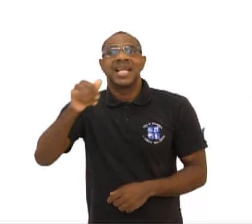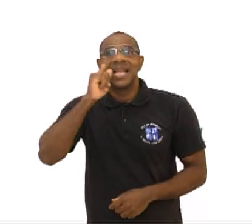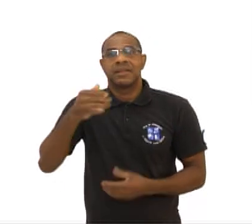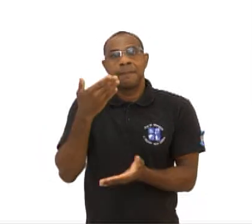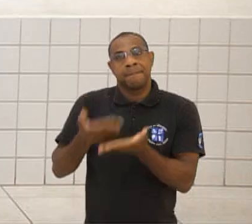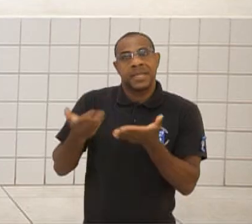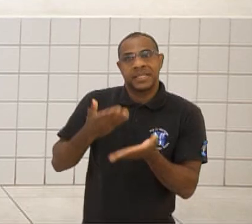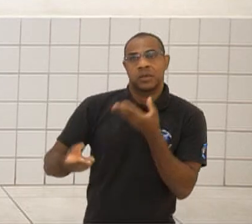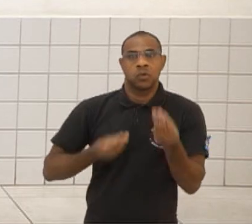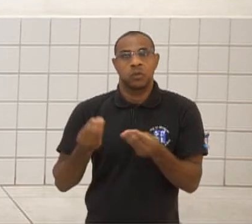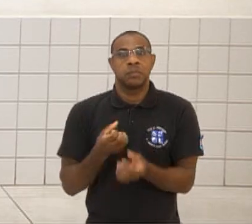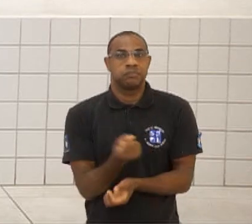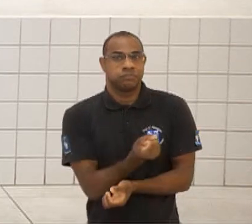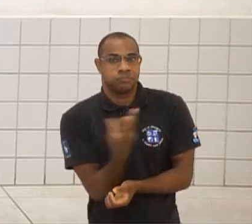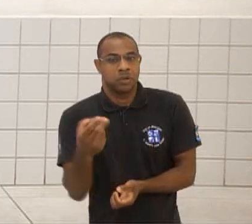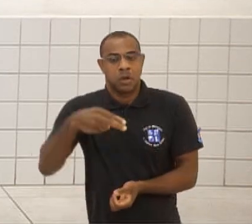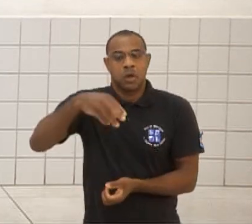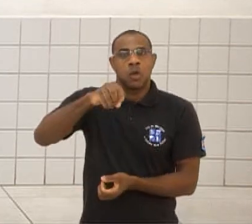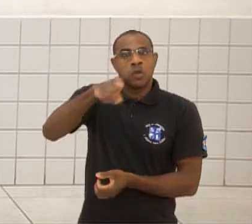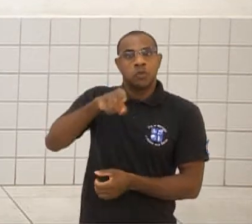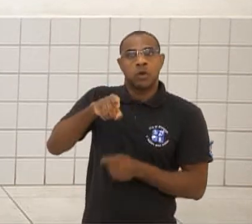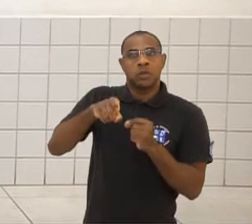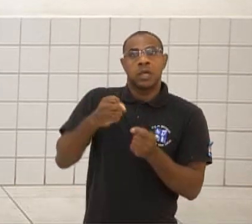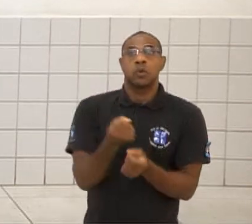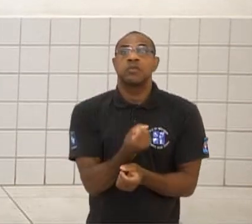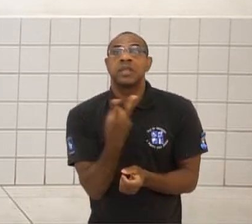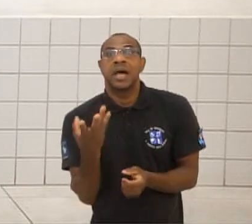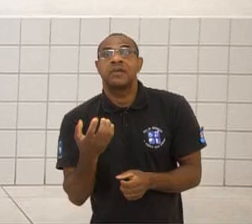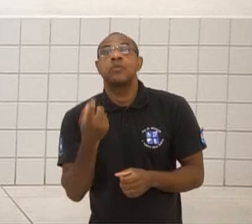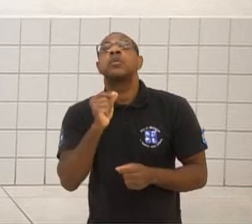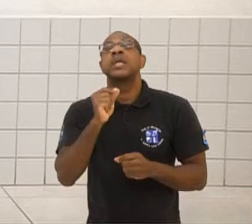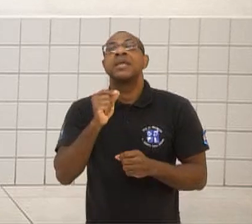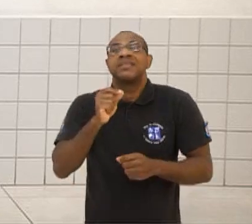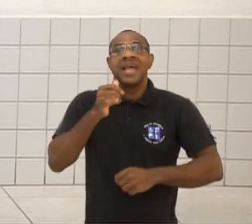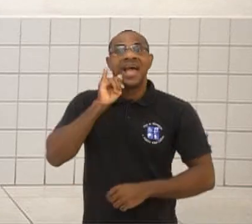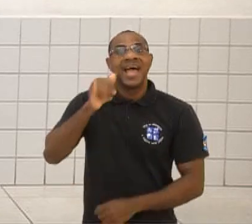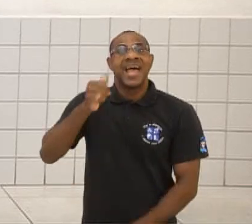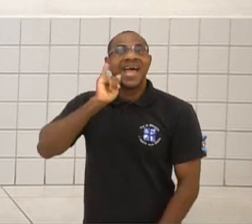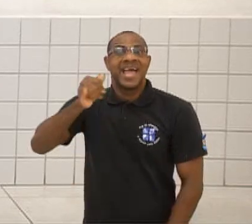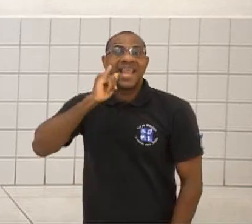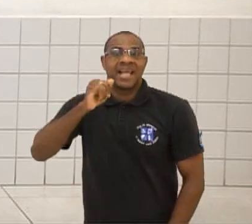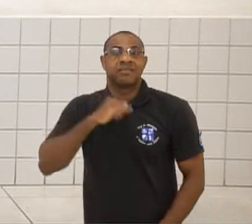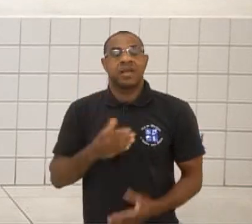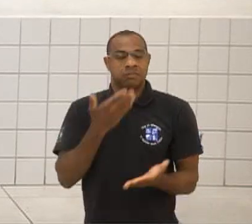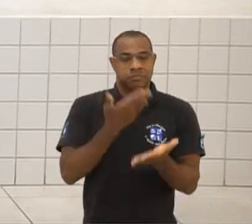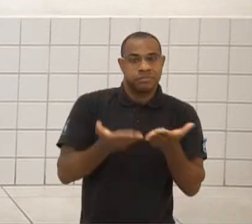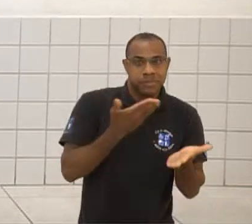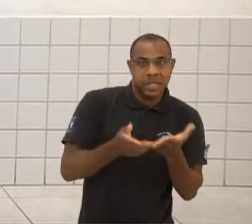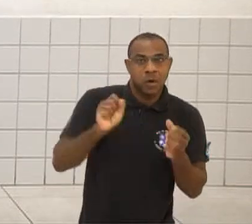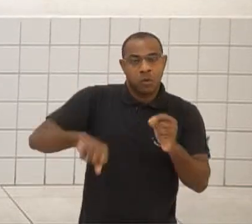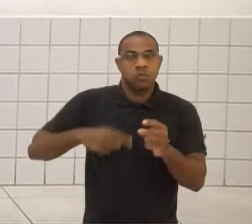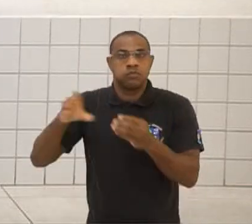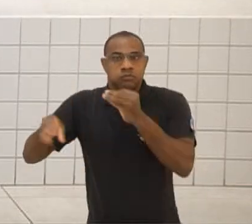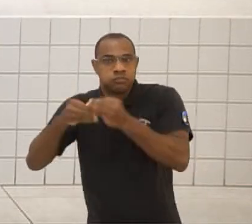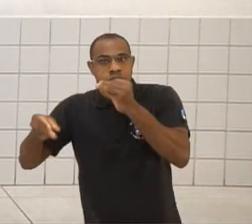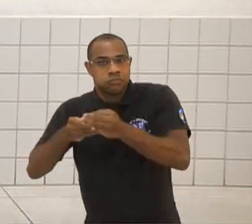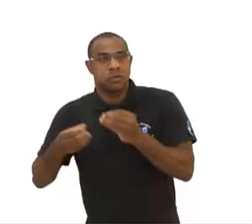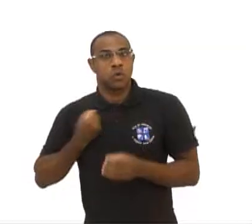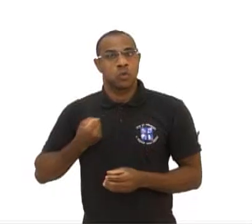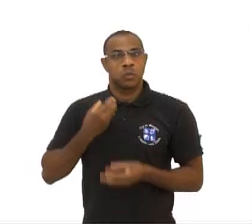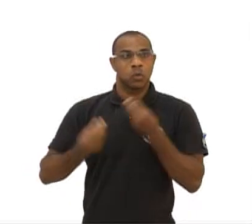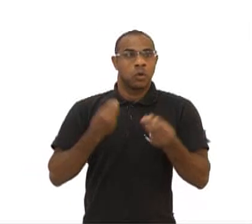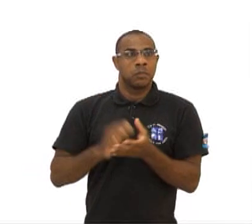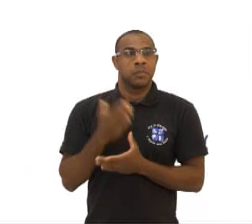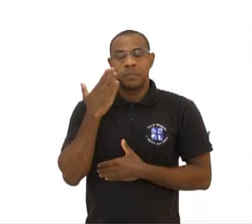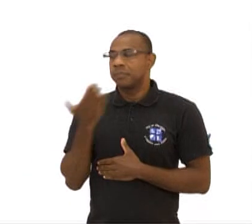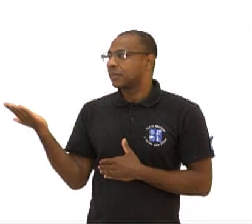o NOx é a quantidade de elétrons que cada elemento tem disponível, ou seja, ele vai ganhar ou vai perder esse número, certo? E aí a